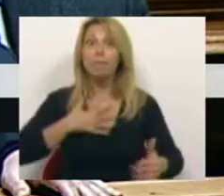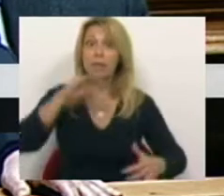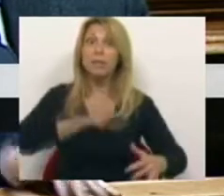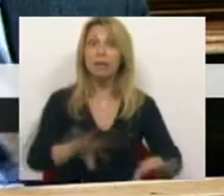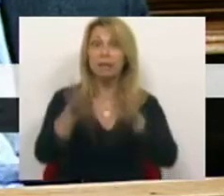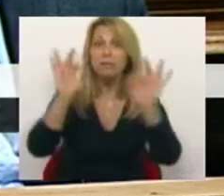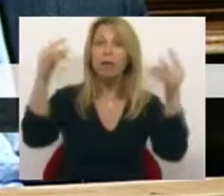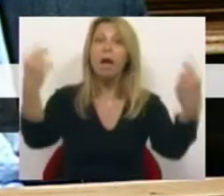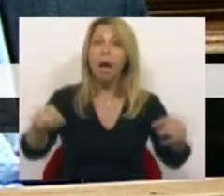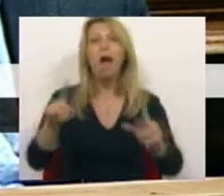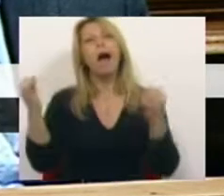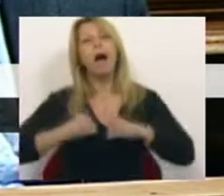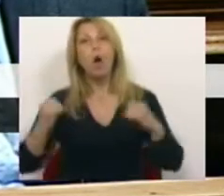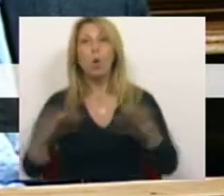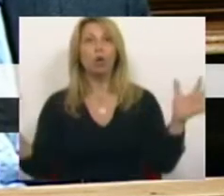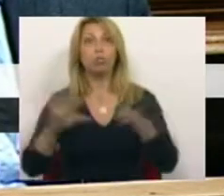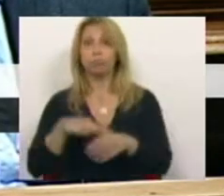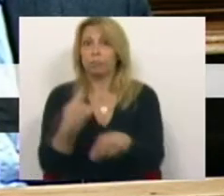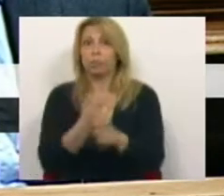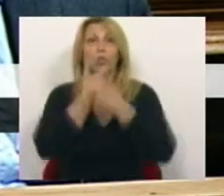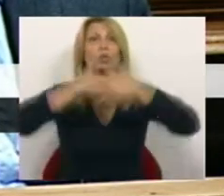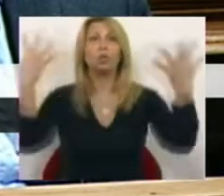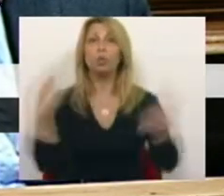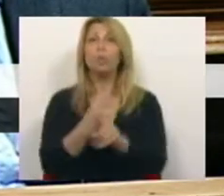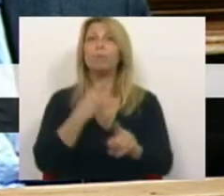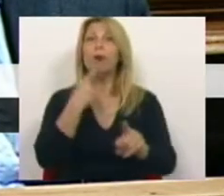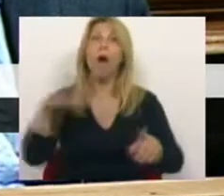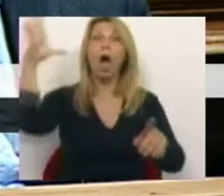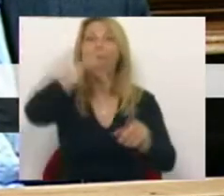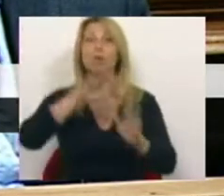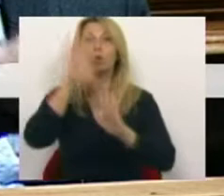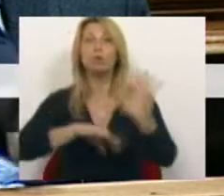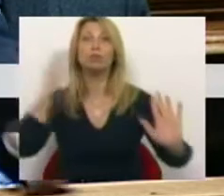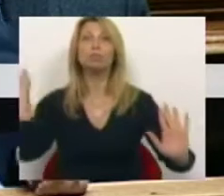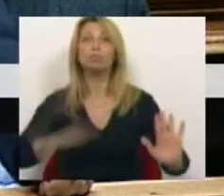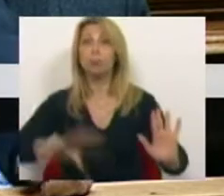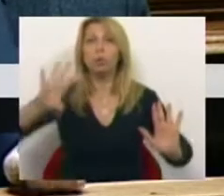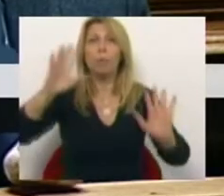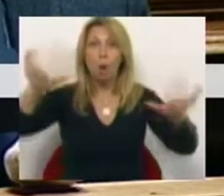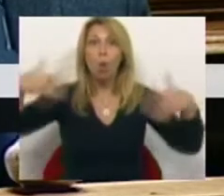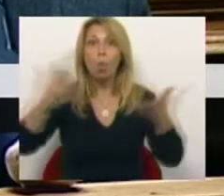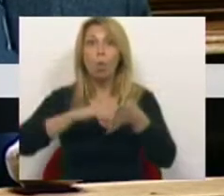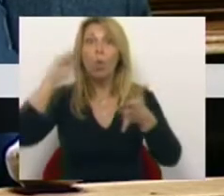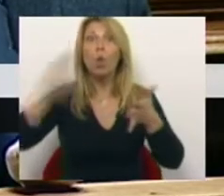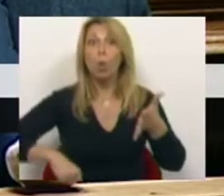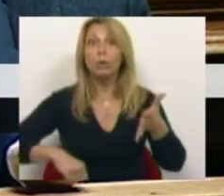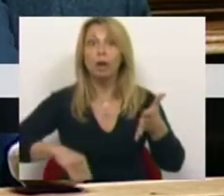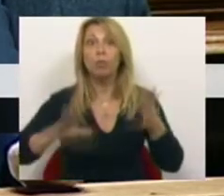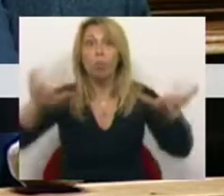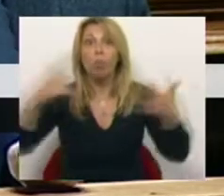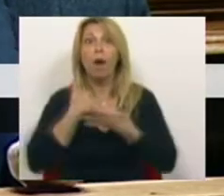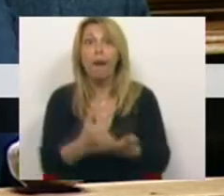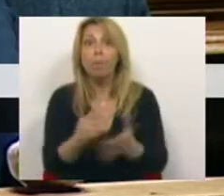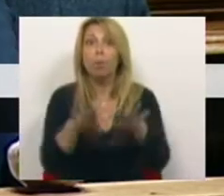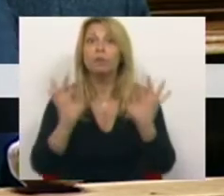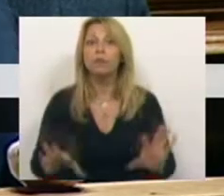serve tudo, serve até os maiores abusos de precariedade do país. Qualquer tipo de contrato pode ter este tipo de apoio. Mas nós